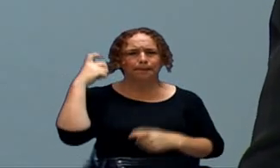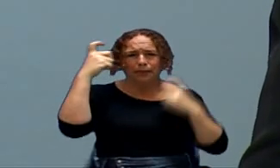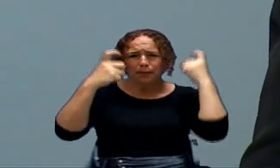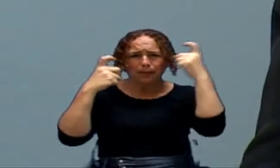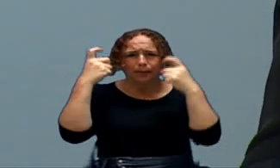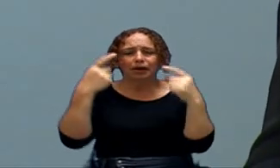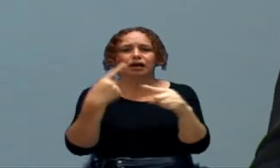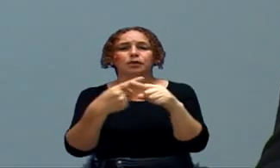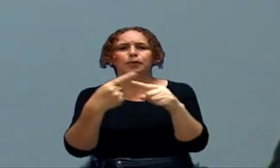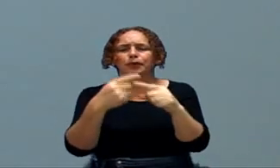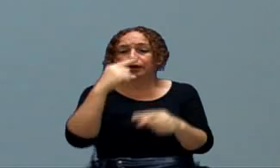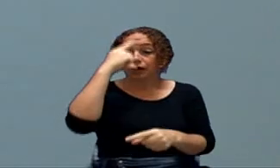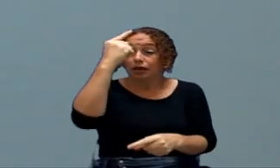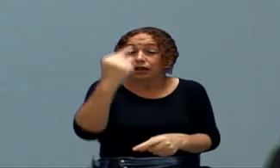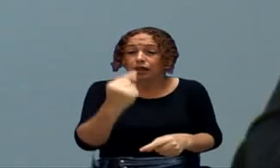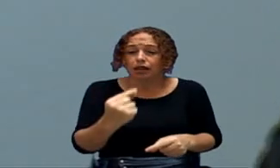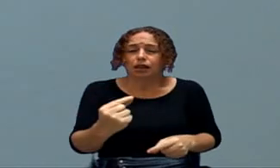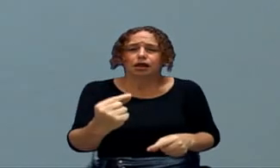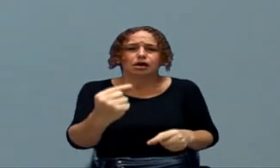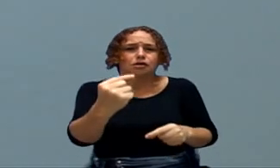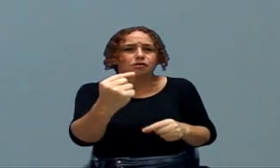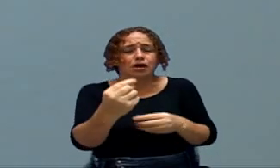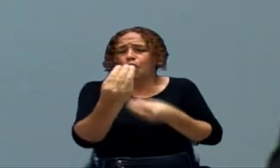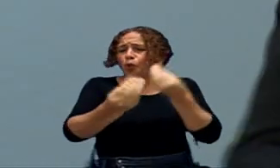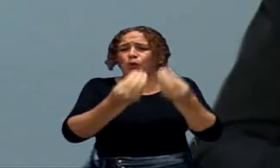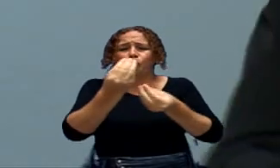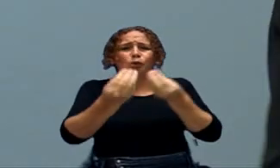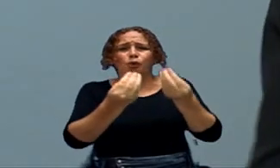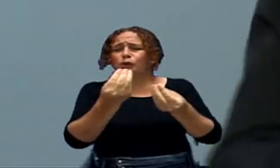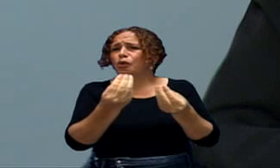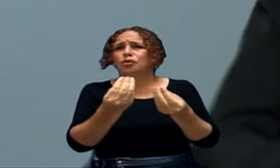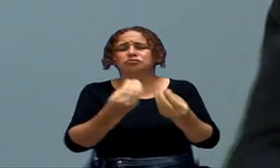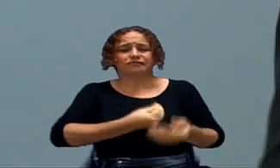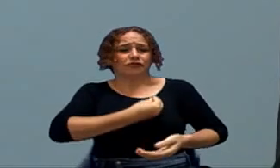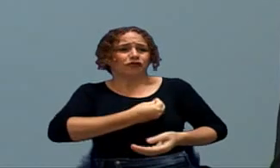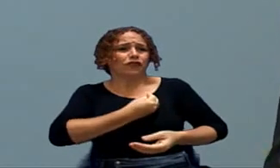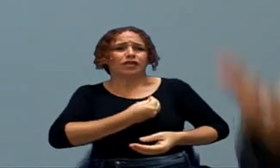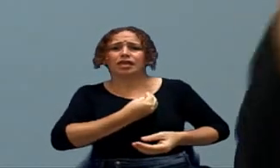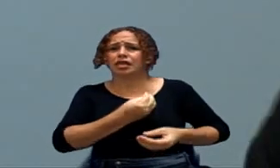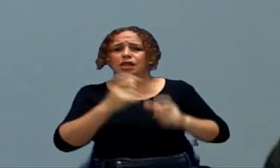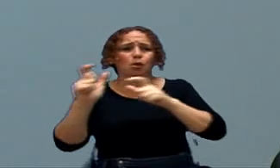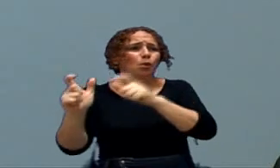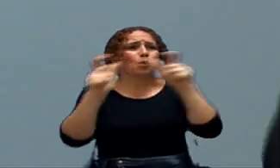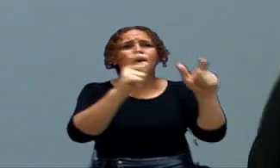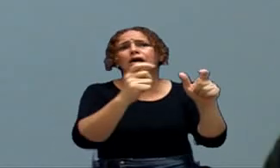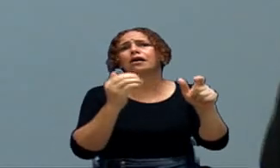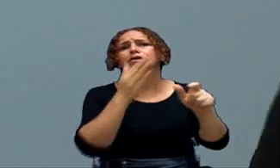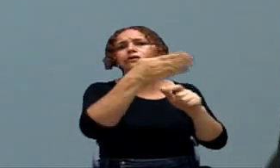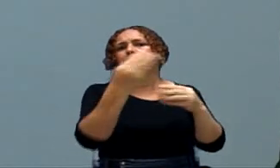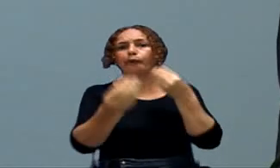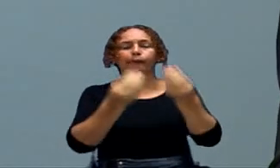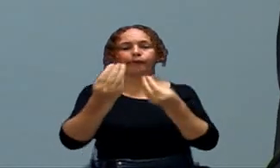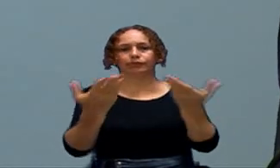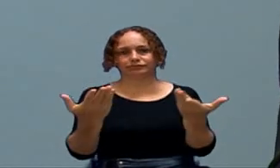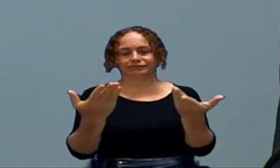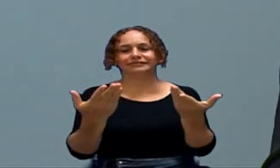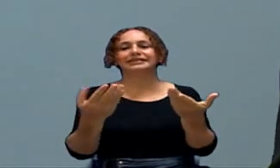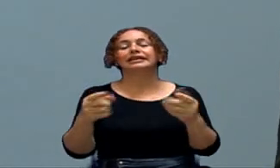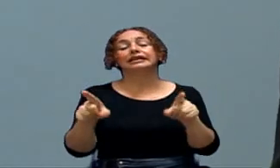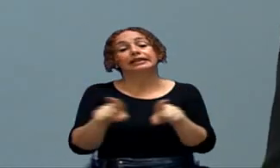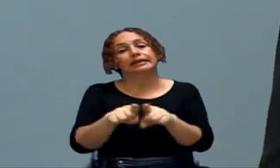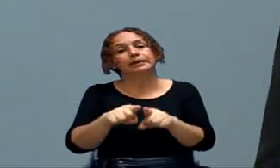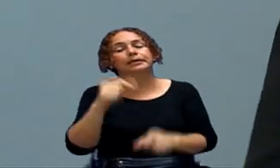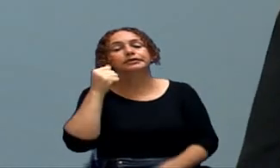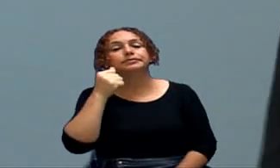anos. E daí, quando a gente traz essa discussão, como o Sandro estava, e que a Raíssa até houve uma investigação, porque